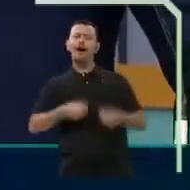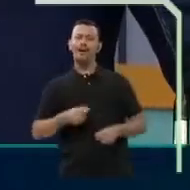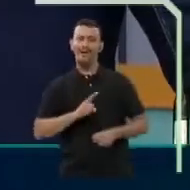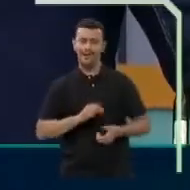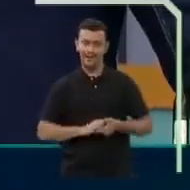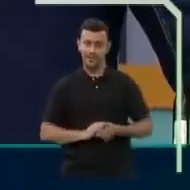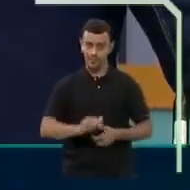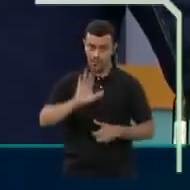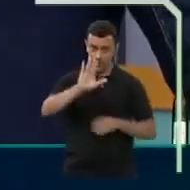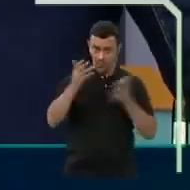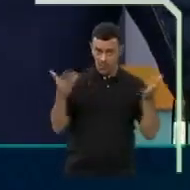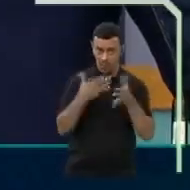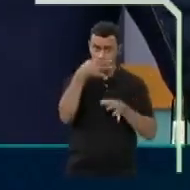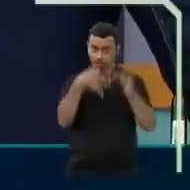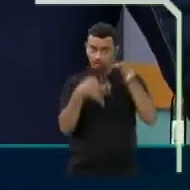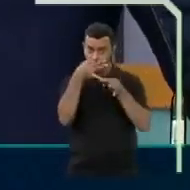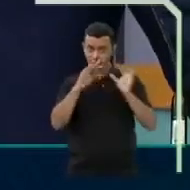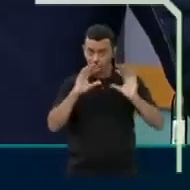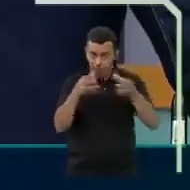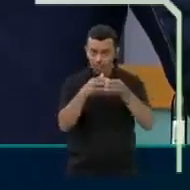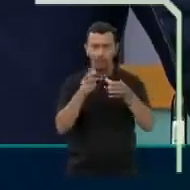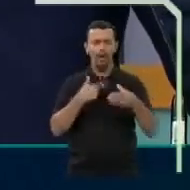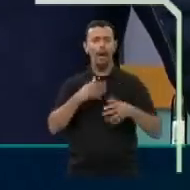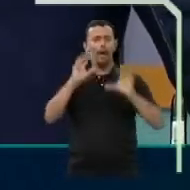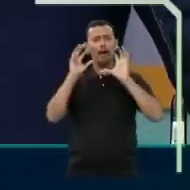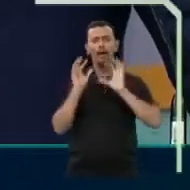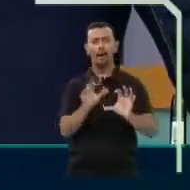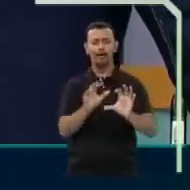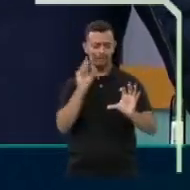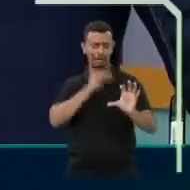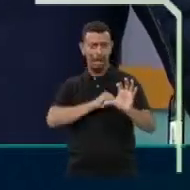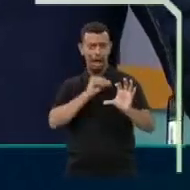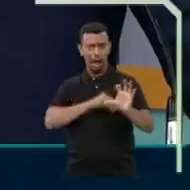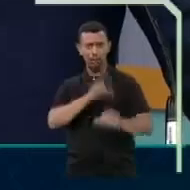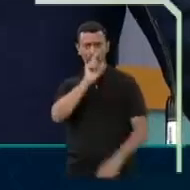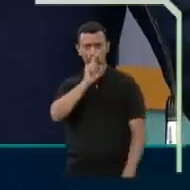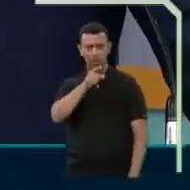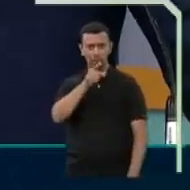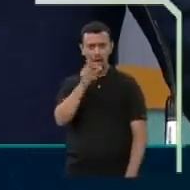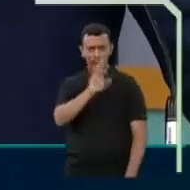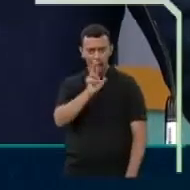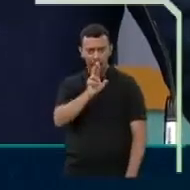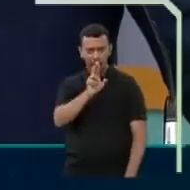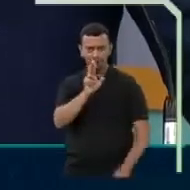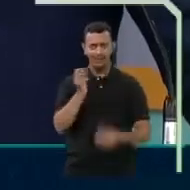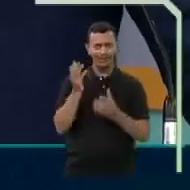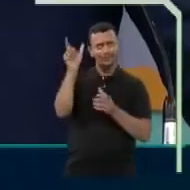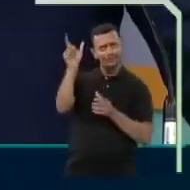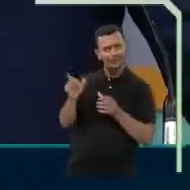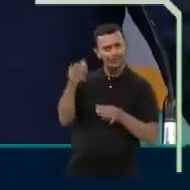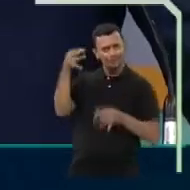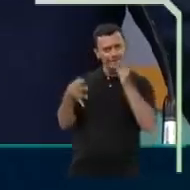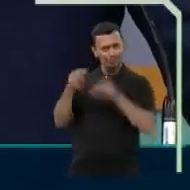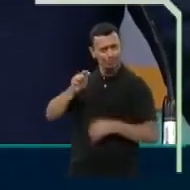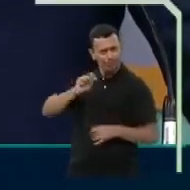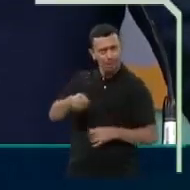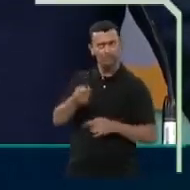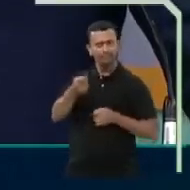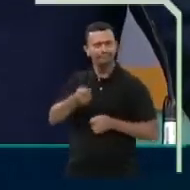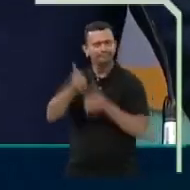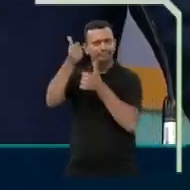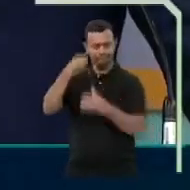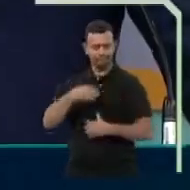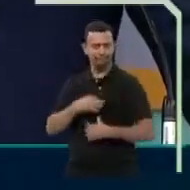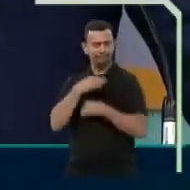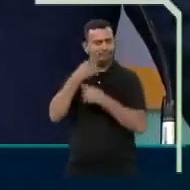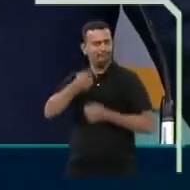importante do judiciário brasileiro está assim. Salário mínimo com menos de R$ 1.000 e juiz recebendo auxílio moradia, auxílio terno, auxílio viagem